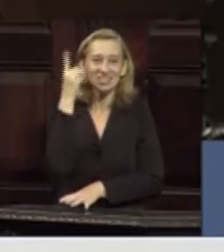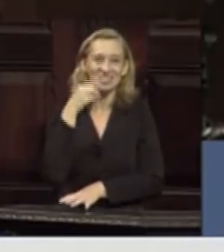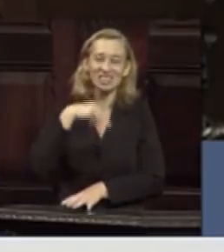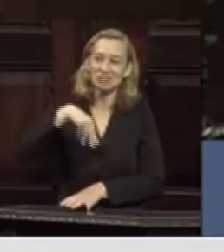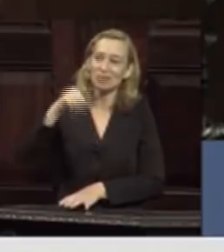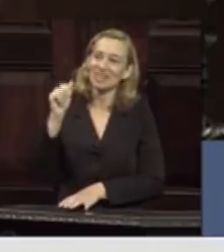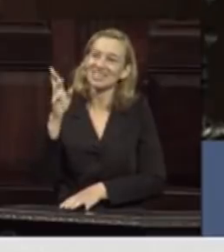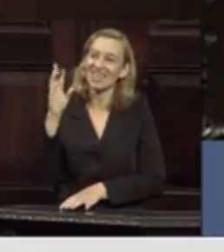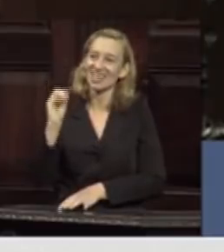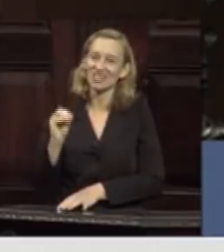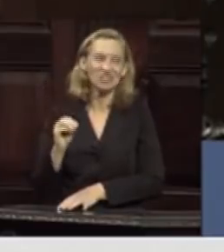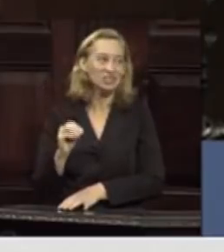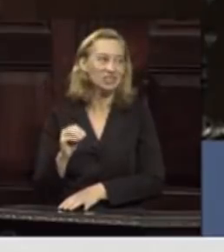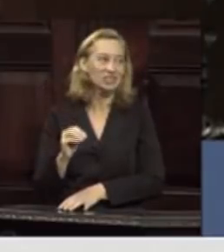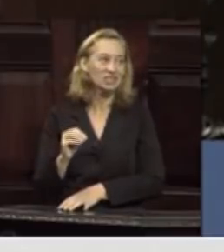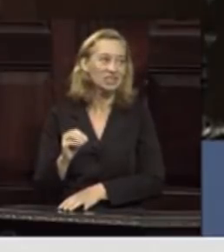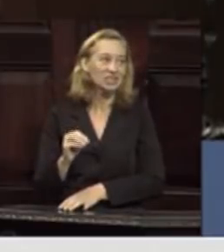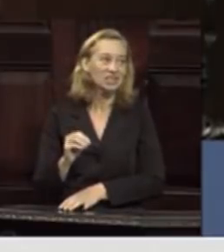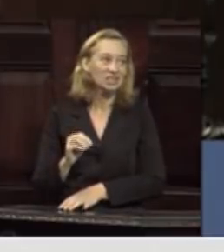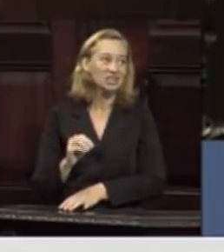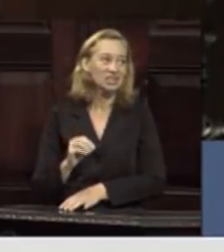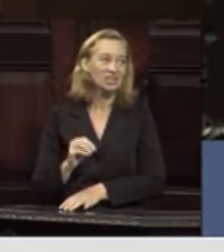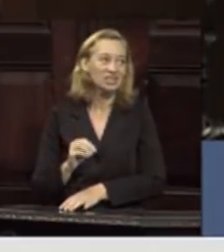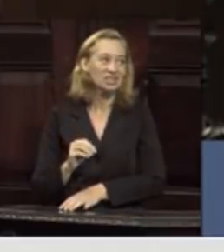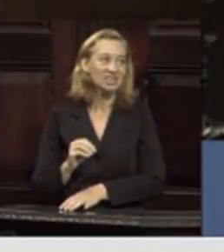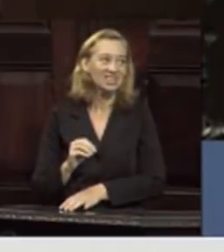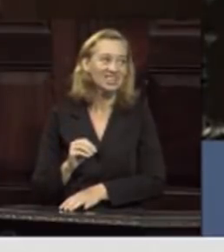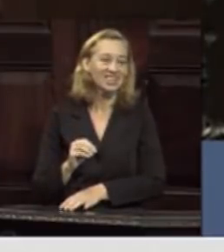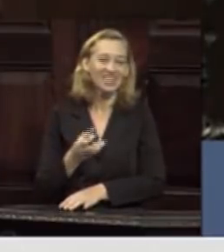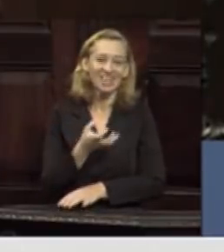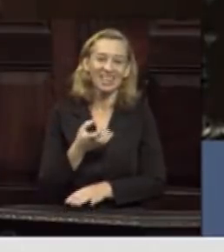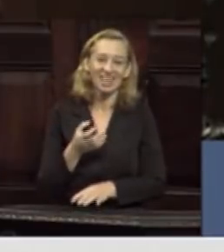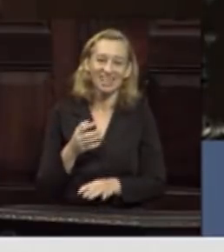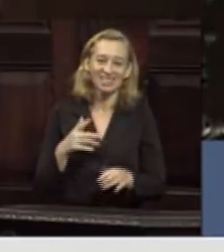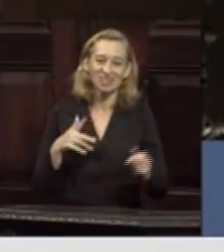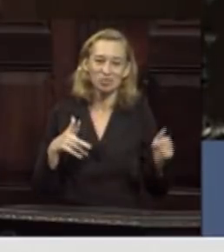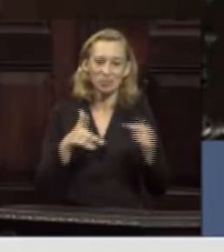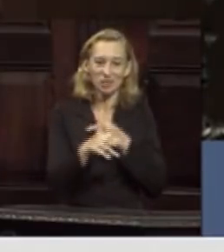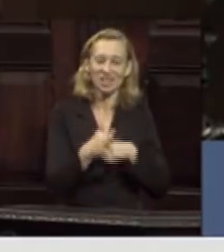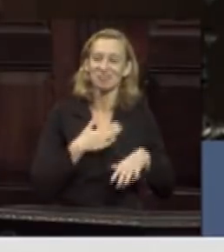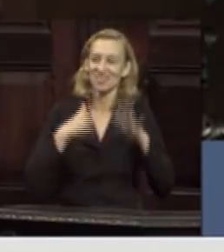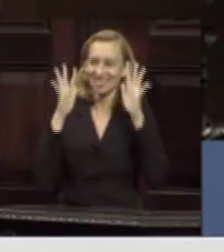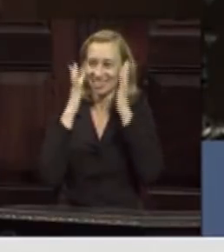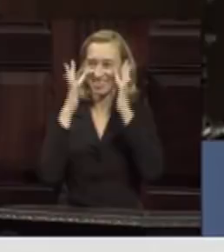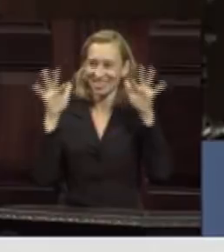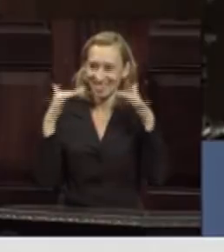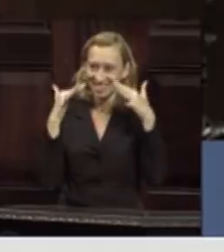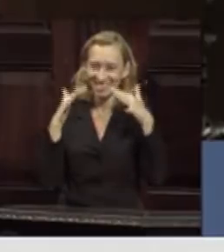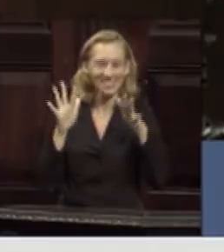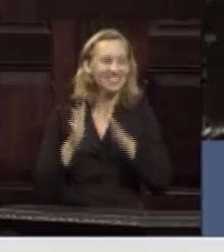Bertoldo Brecha, tentando sempre tirar a minha atenção. Deixa eu tentar aqui ser